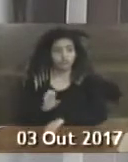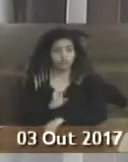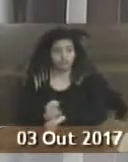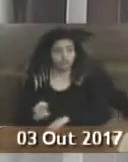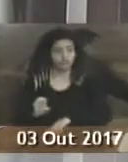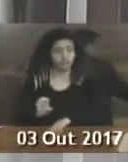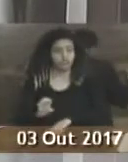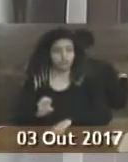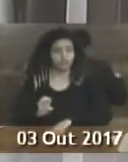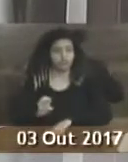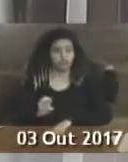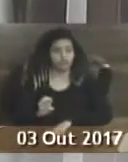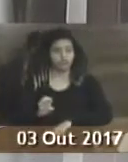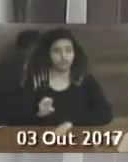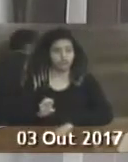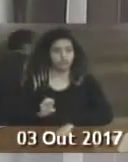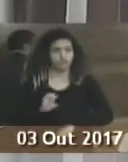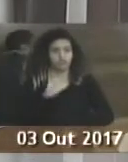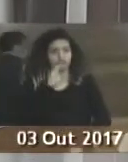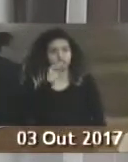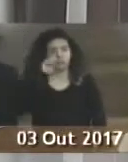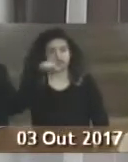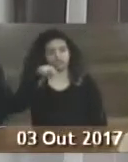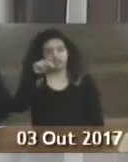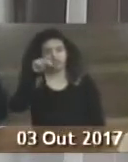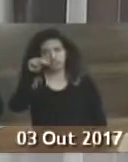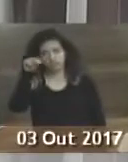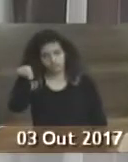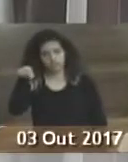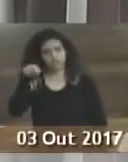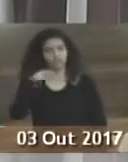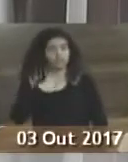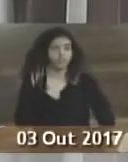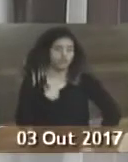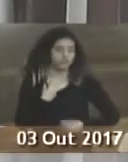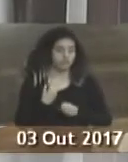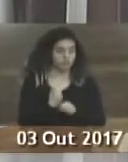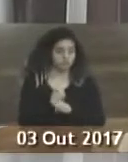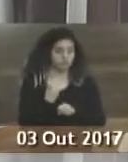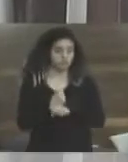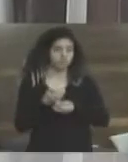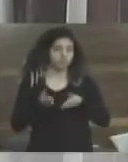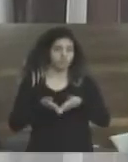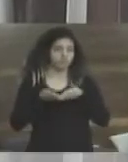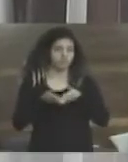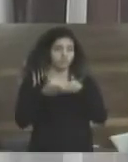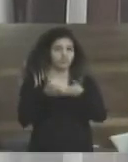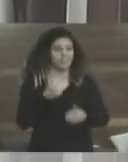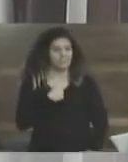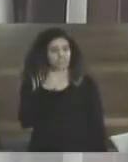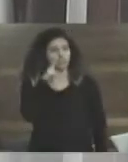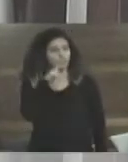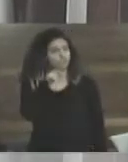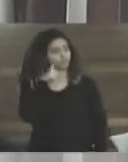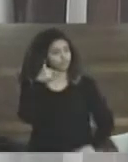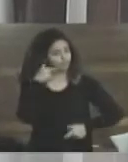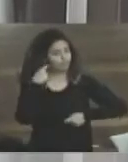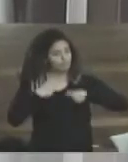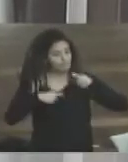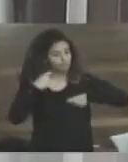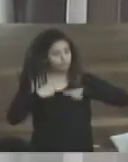Siderúrgica Nacional. Então, já me tratava como metalúrgico. E vi a briga daqueles guerreiros